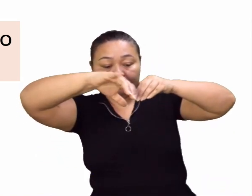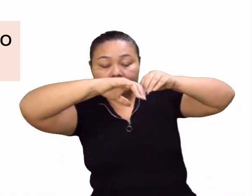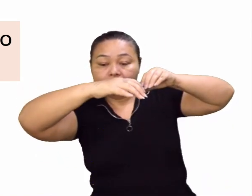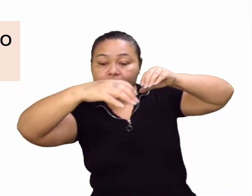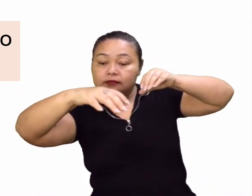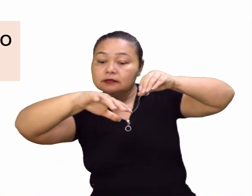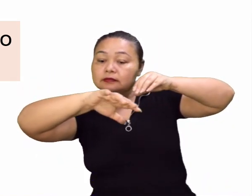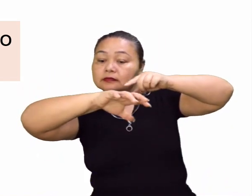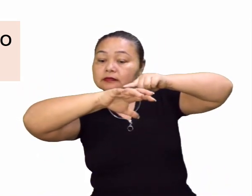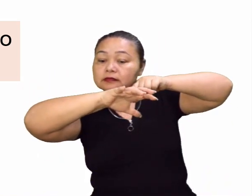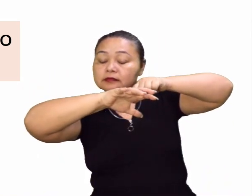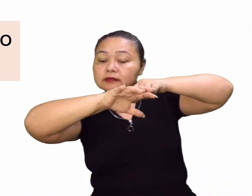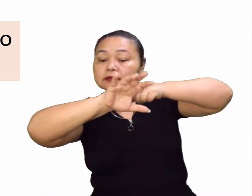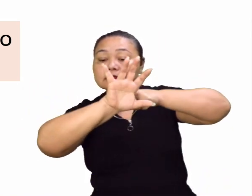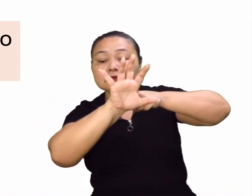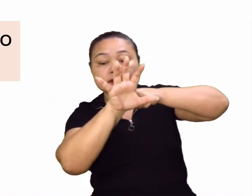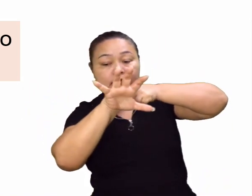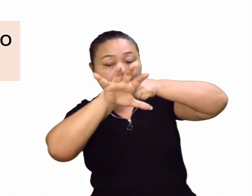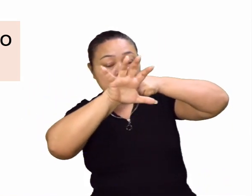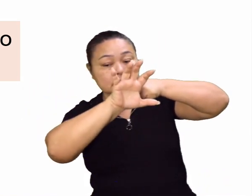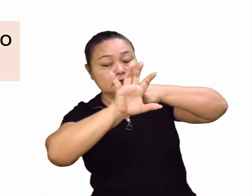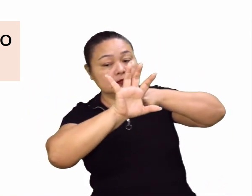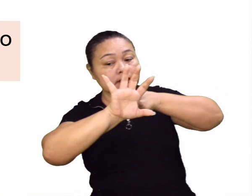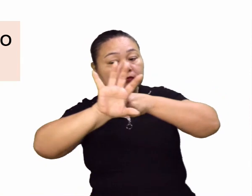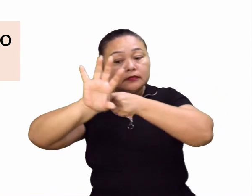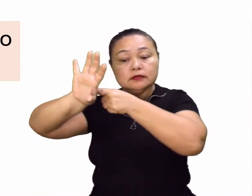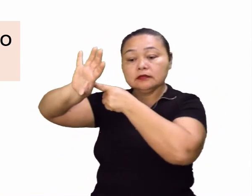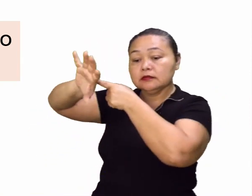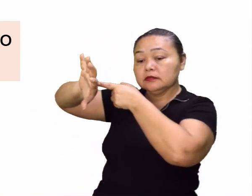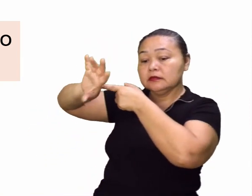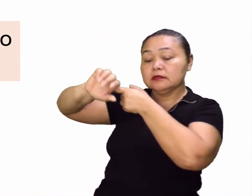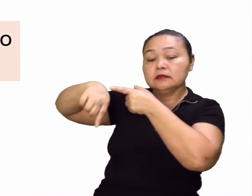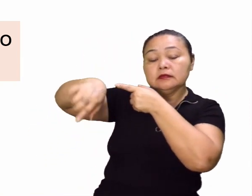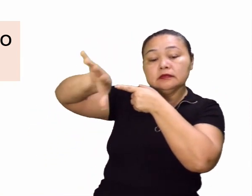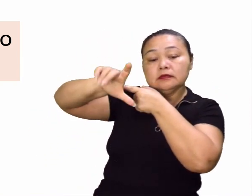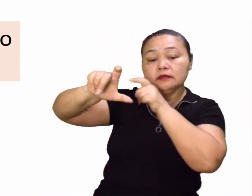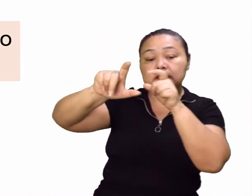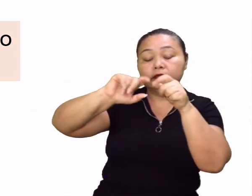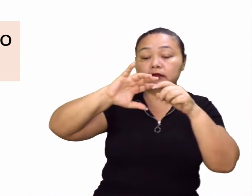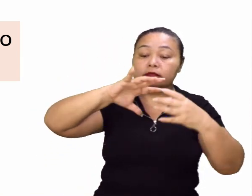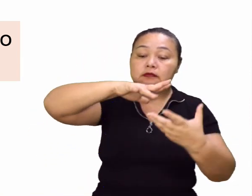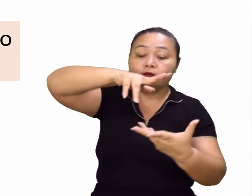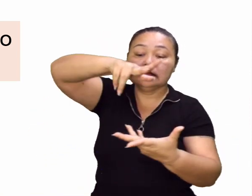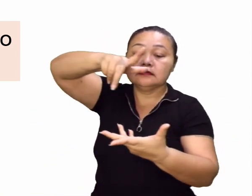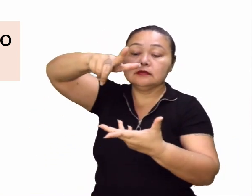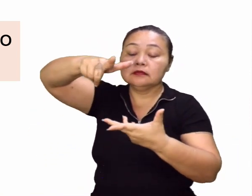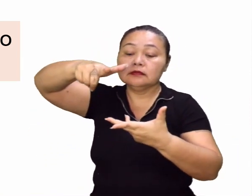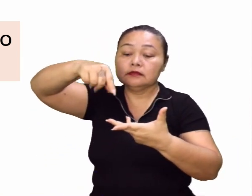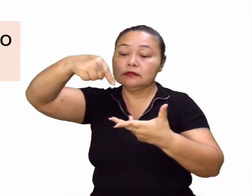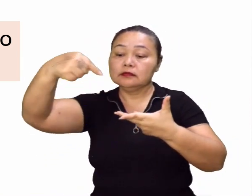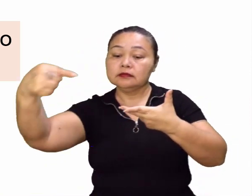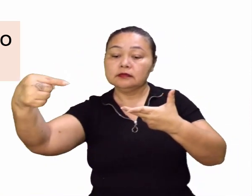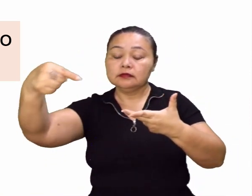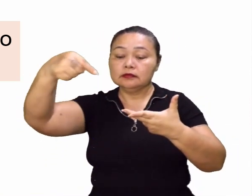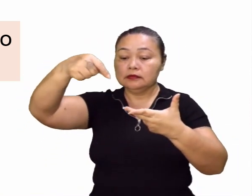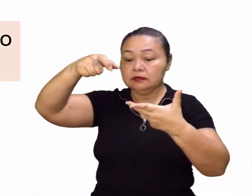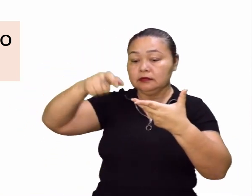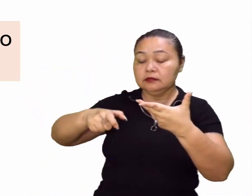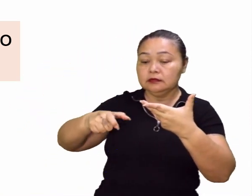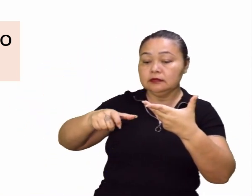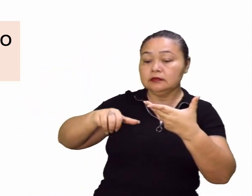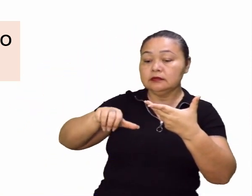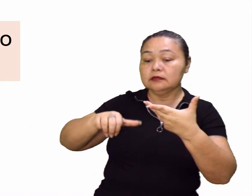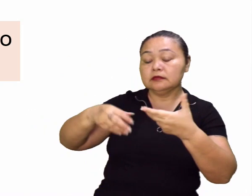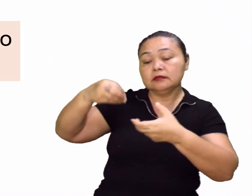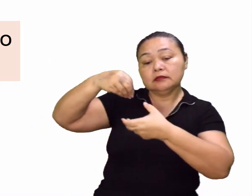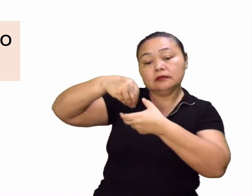artificiais, que orbitam em torno do planeta, codificada e transmitida para uma estação